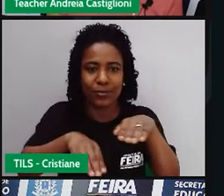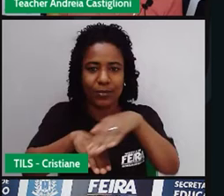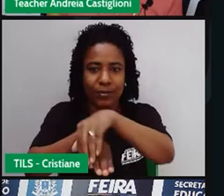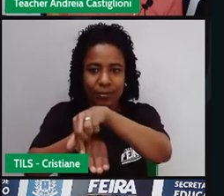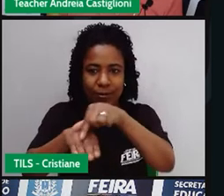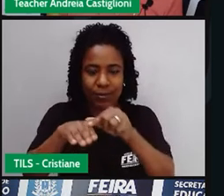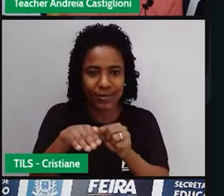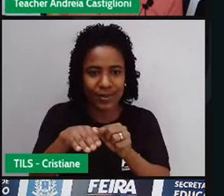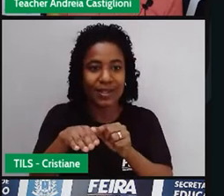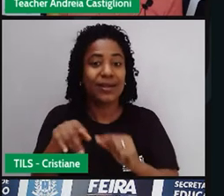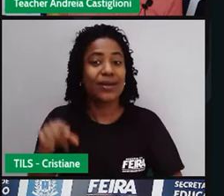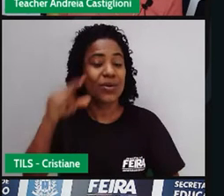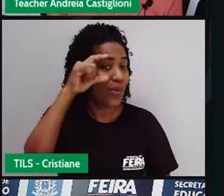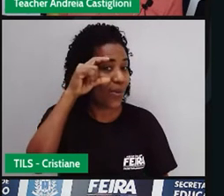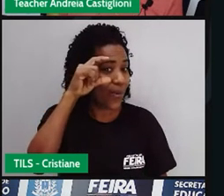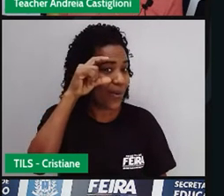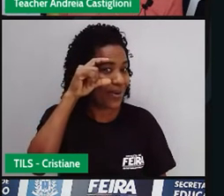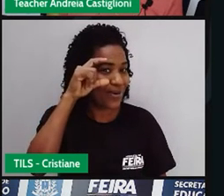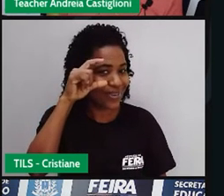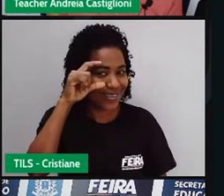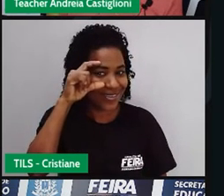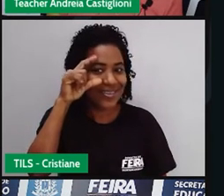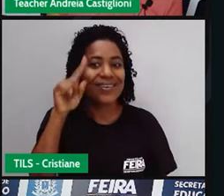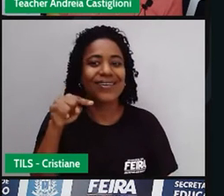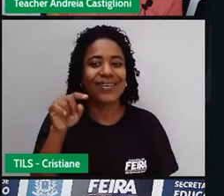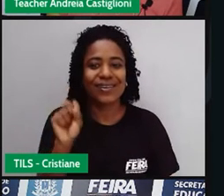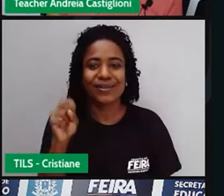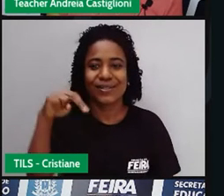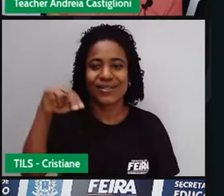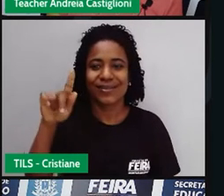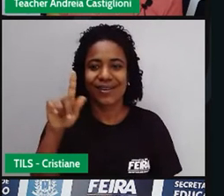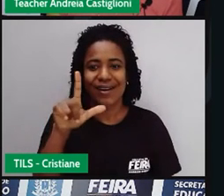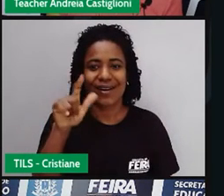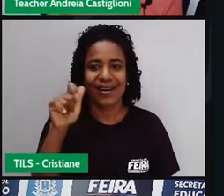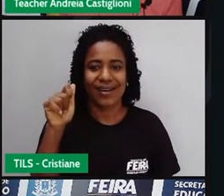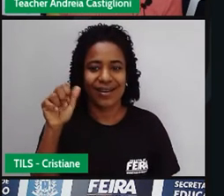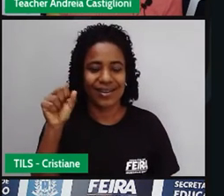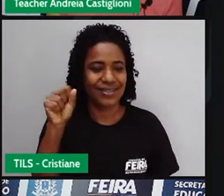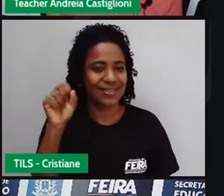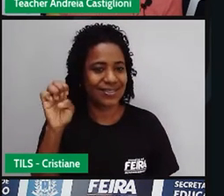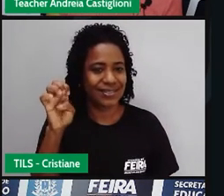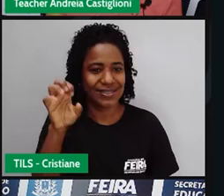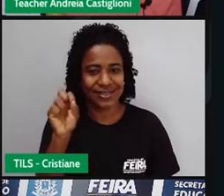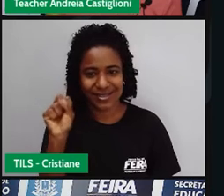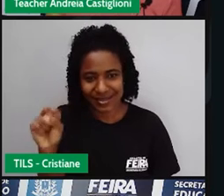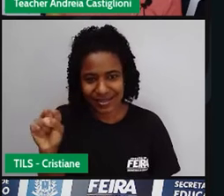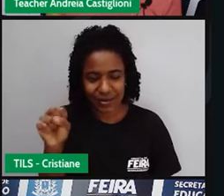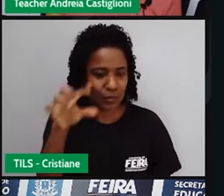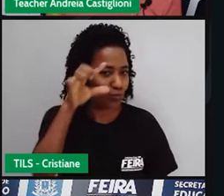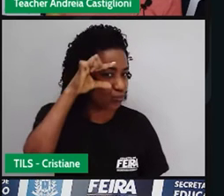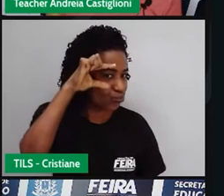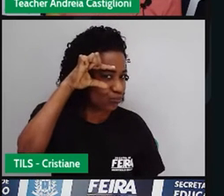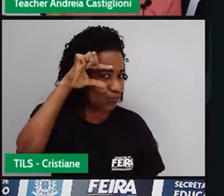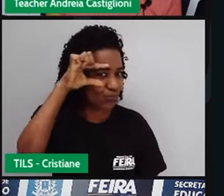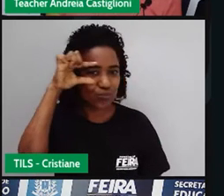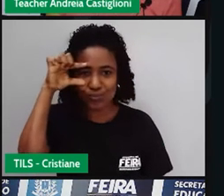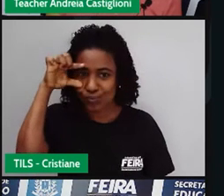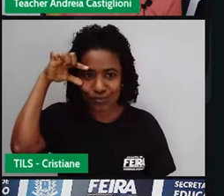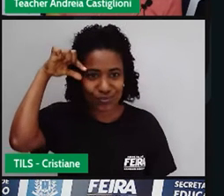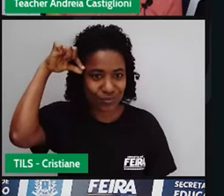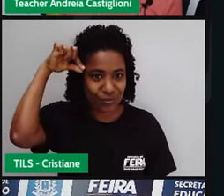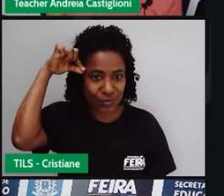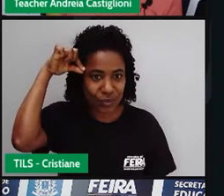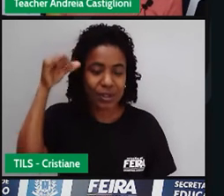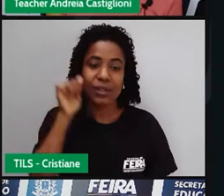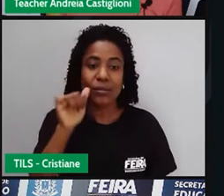tumblr tumblr que são óculos escuro aí a gente tem um modelo feminino mas a gente também